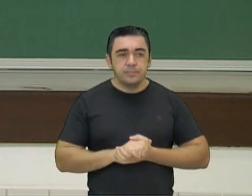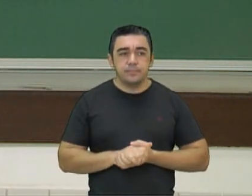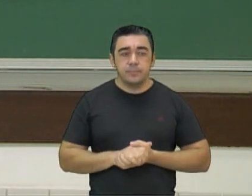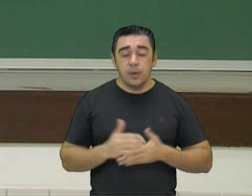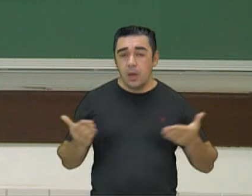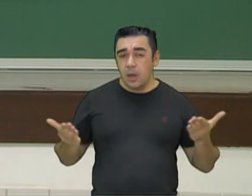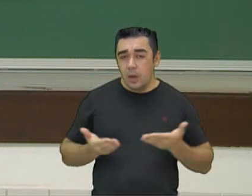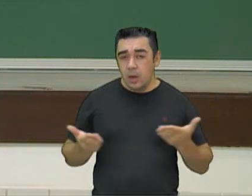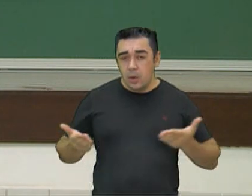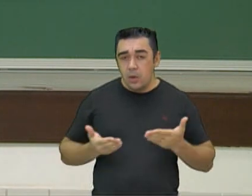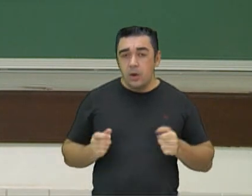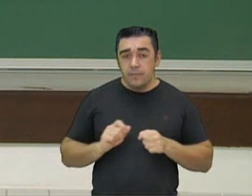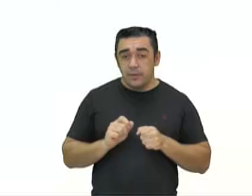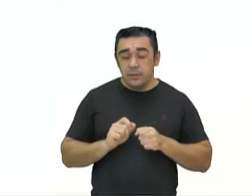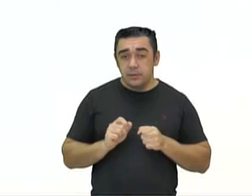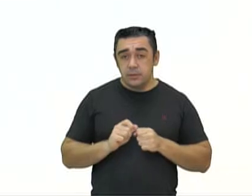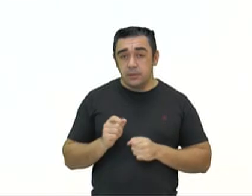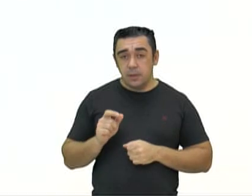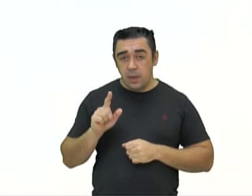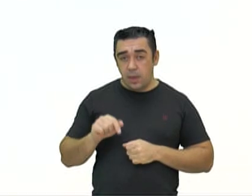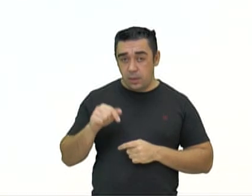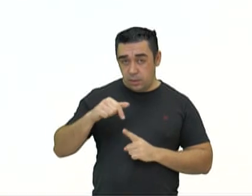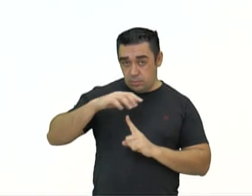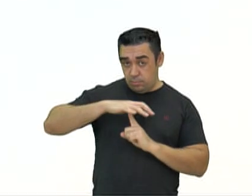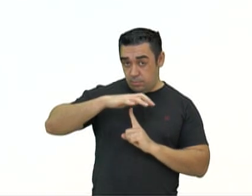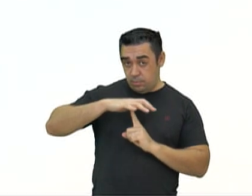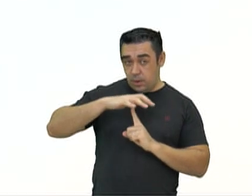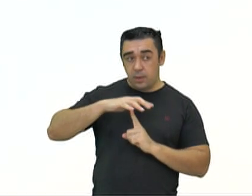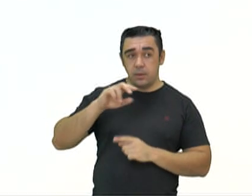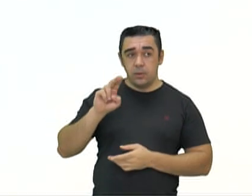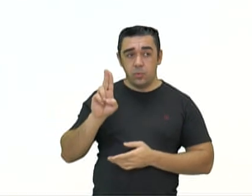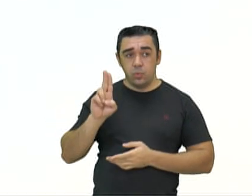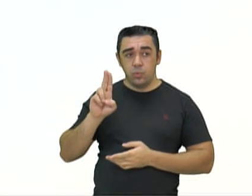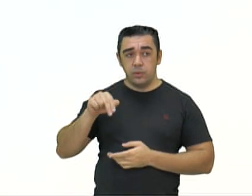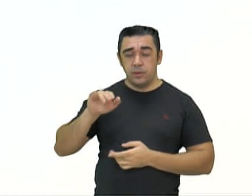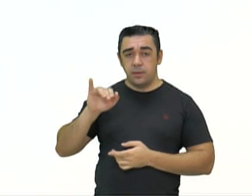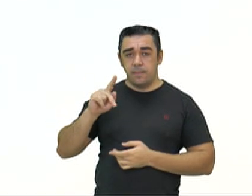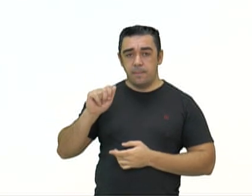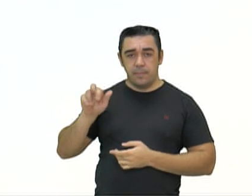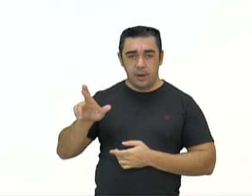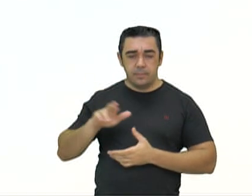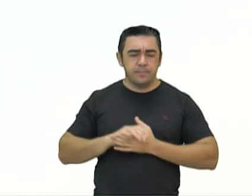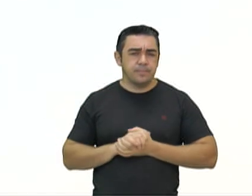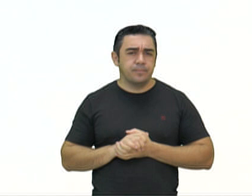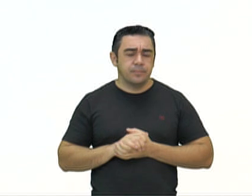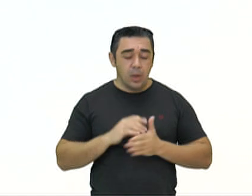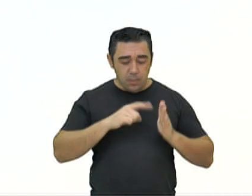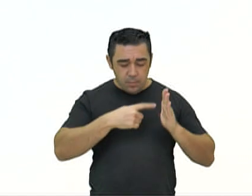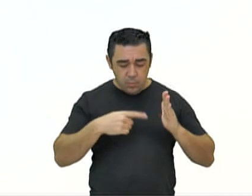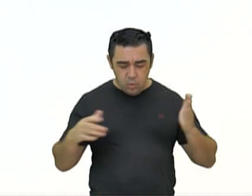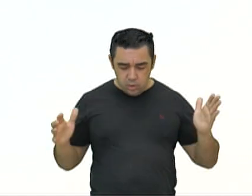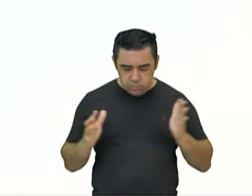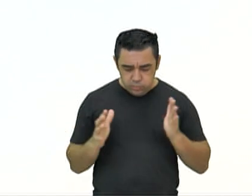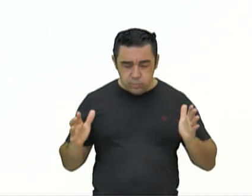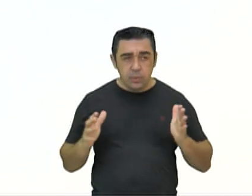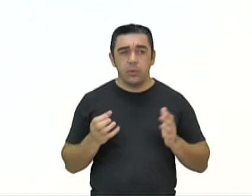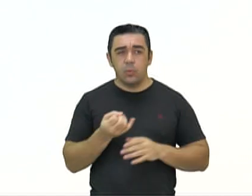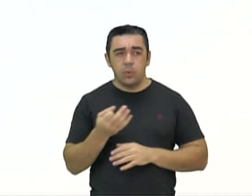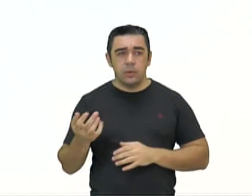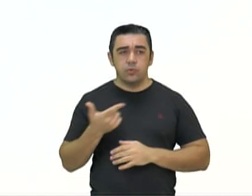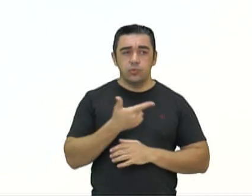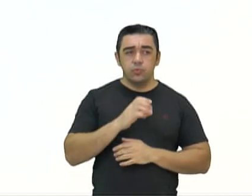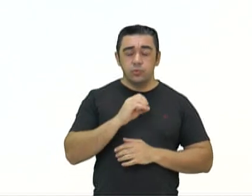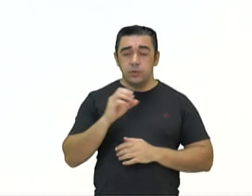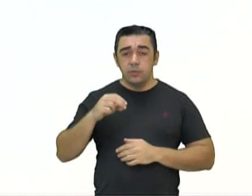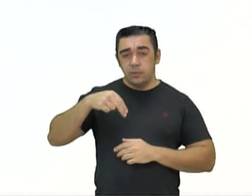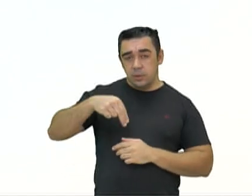Agora, um exercício aqui do nosso Paranazão, da Unipar. Uma mola de constante elástica igual a 200 Nm por metro